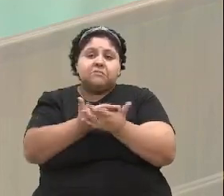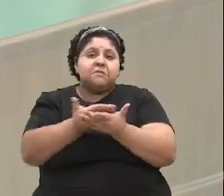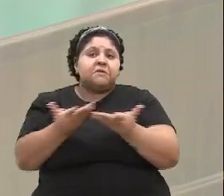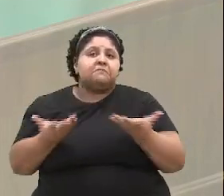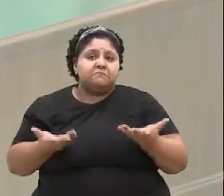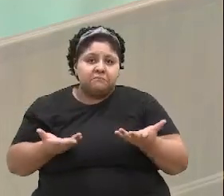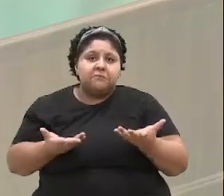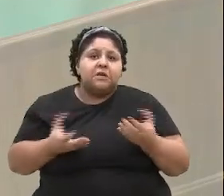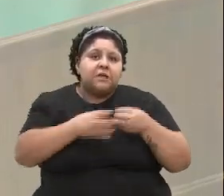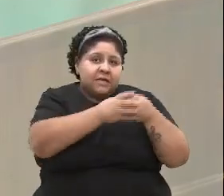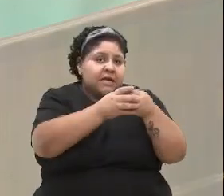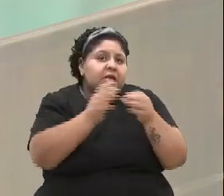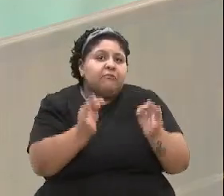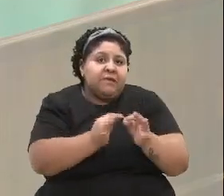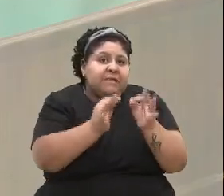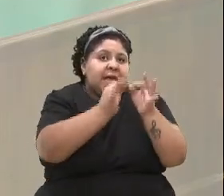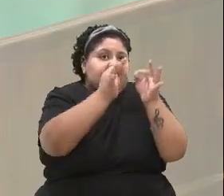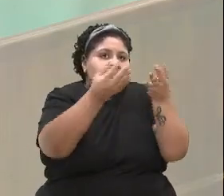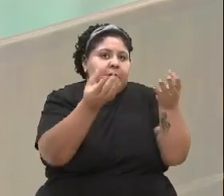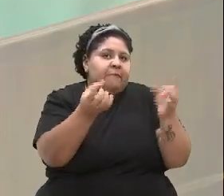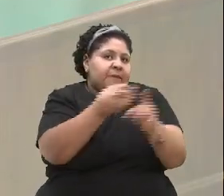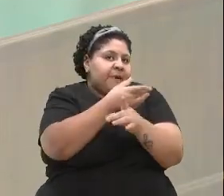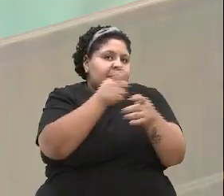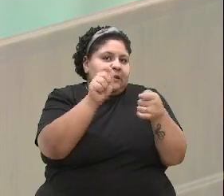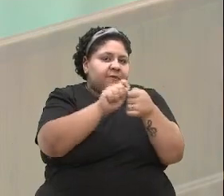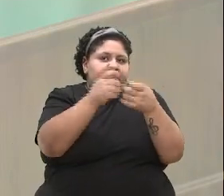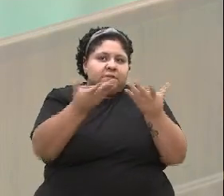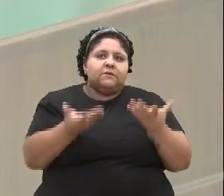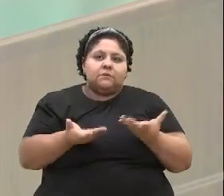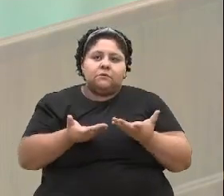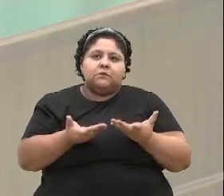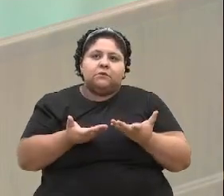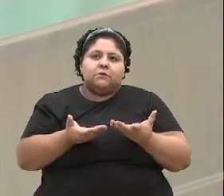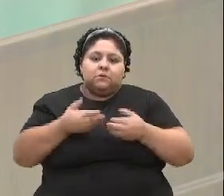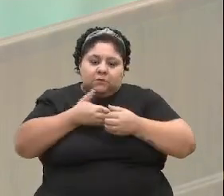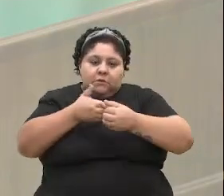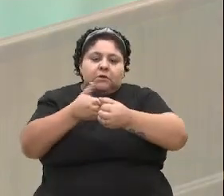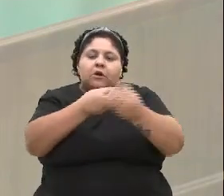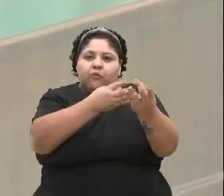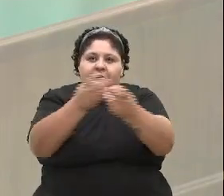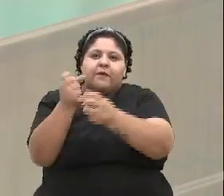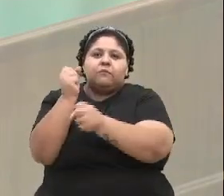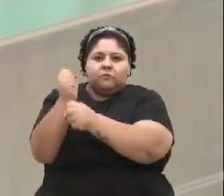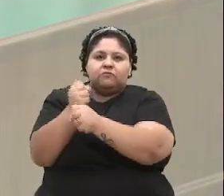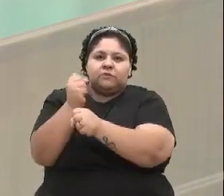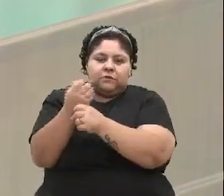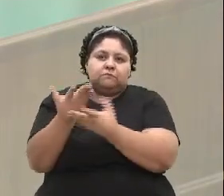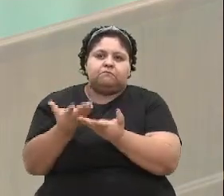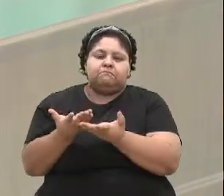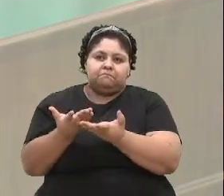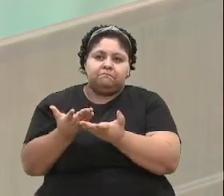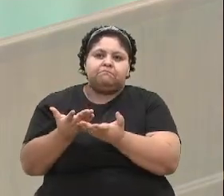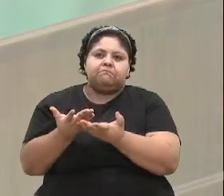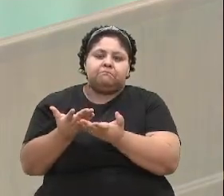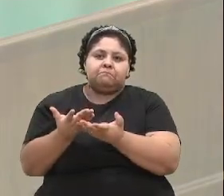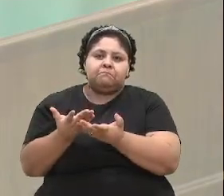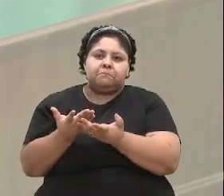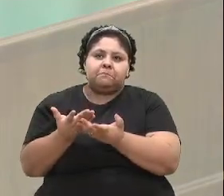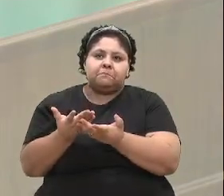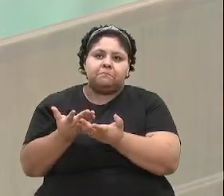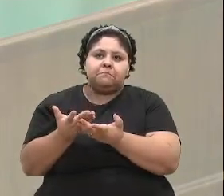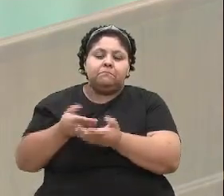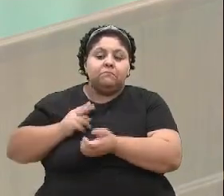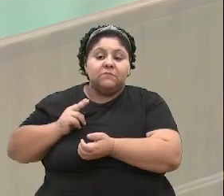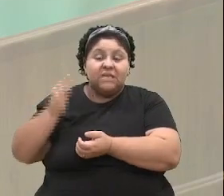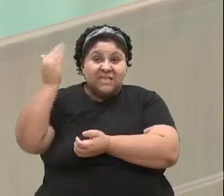e sei do trabalho acompanhei muitos anos e